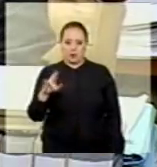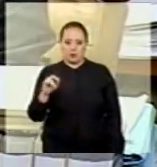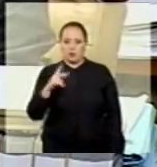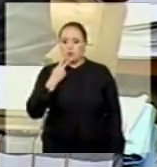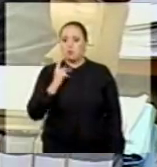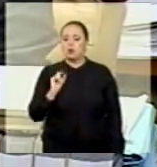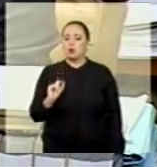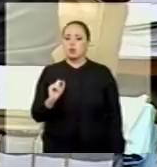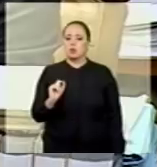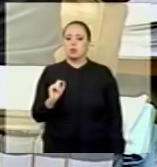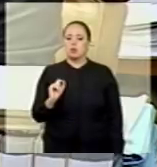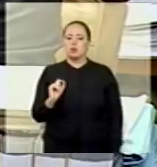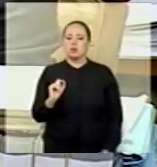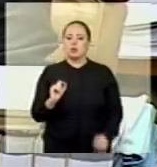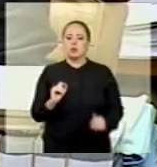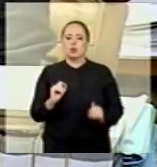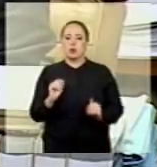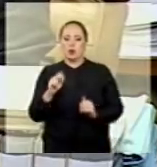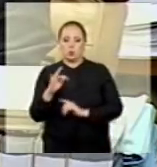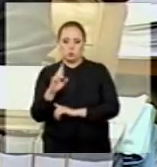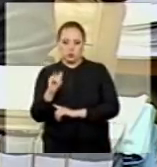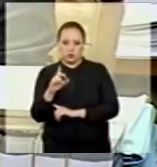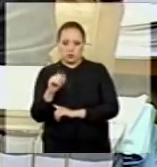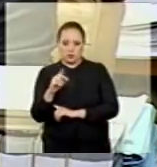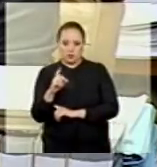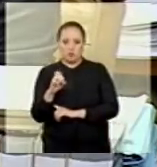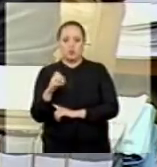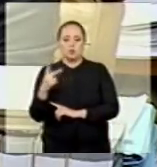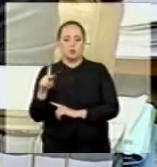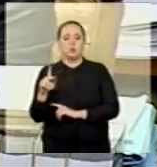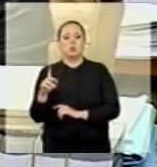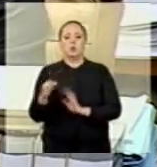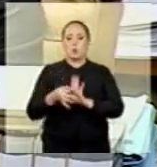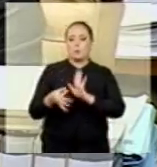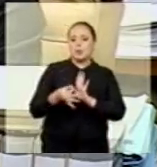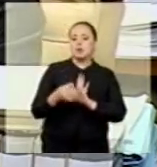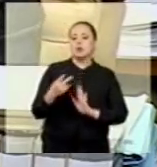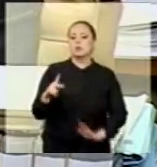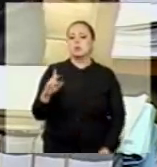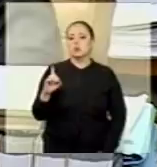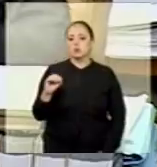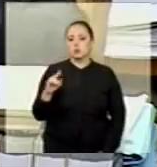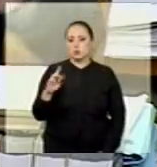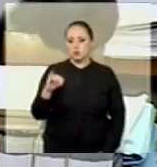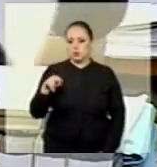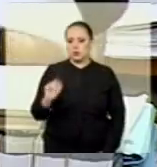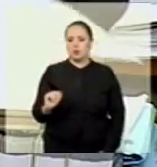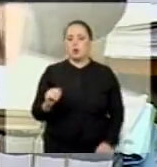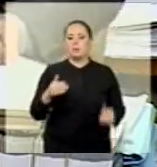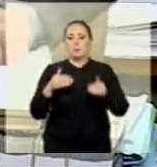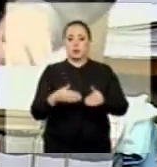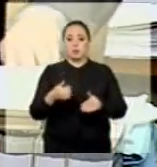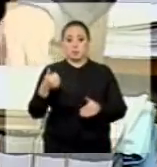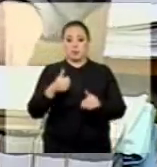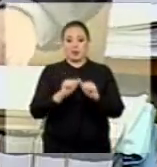seus comentários, de sua doutrina, a experiência de membro da primeira Assembleia,